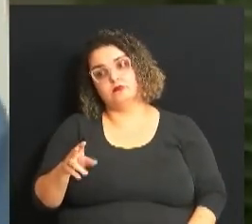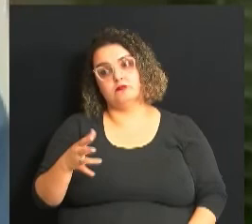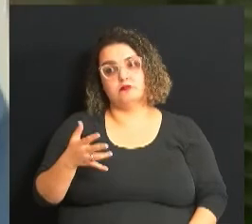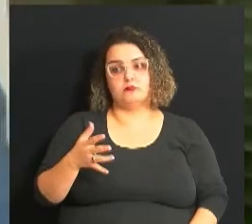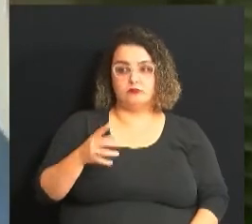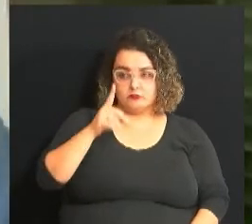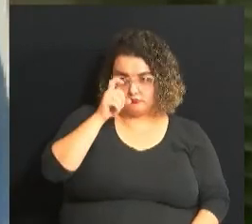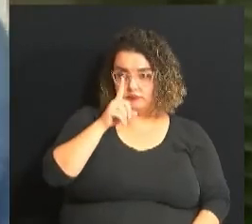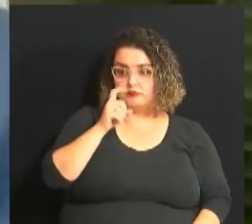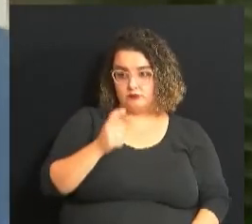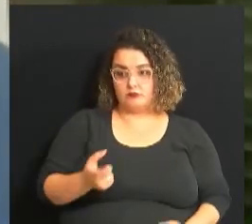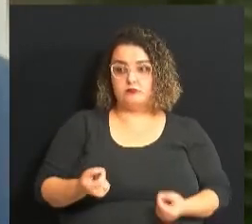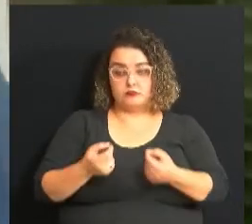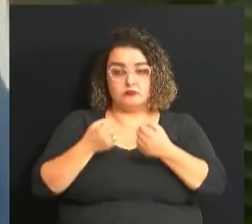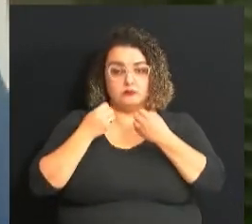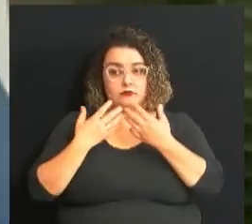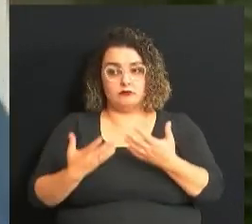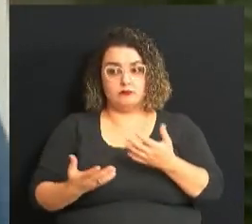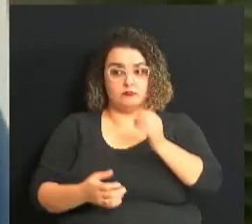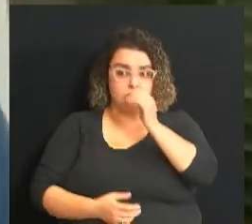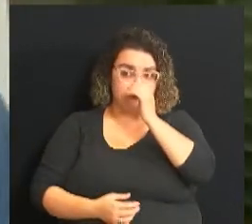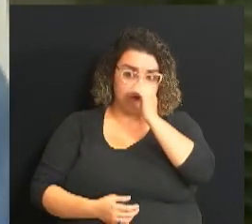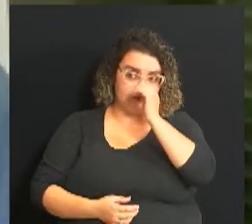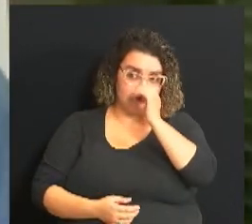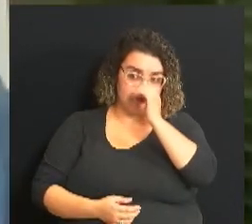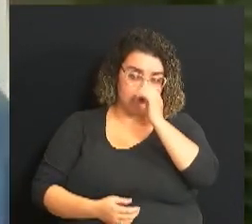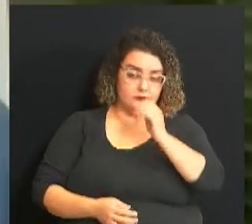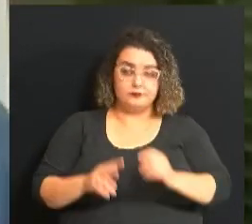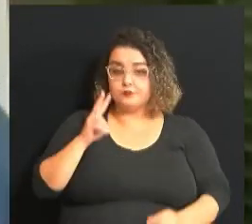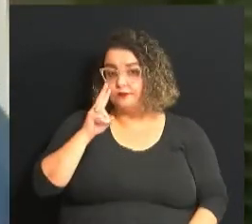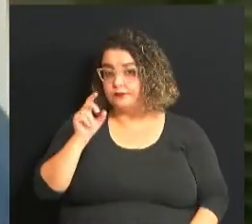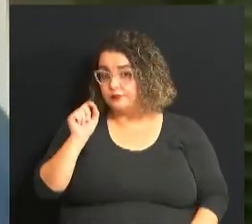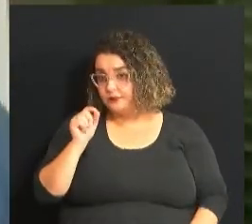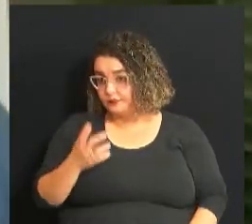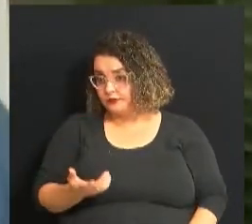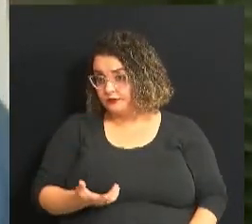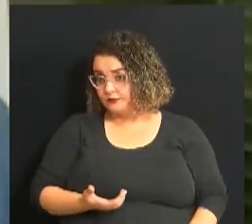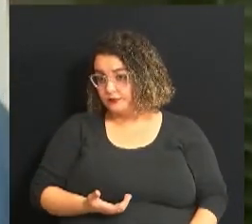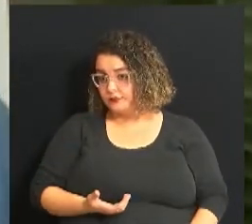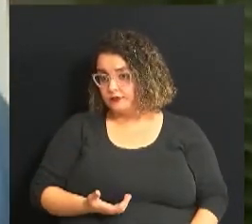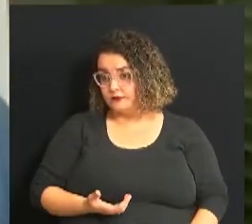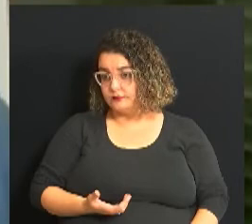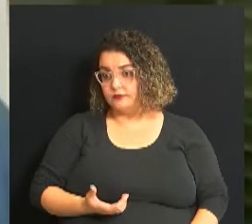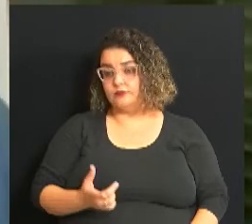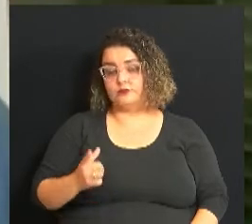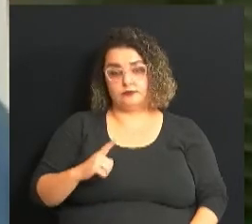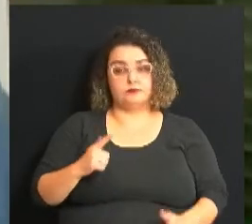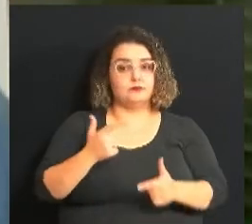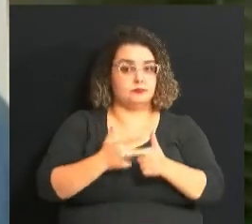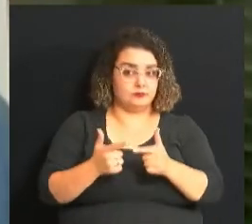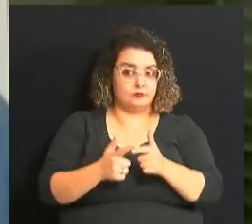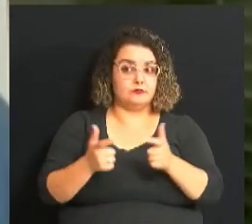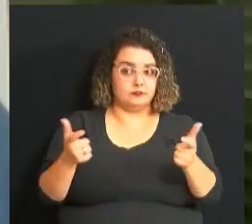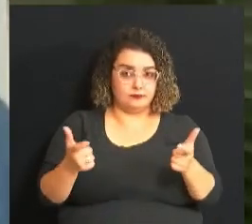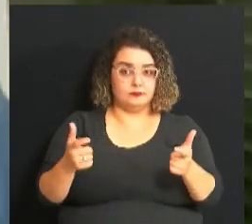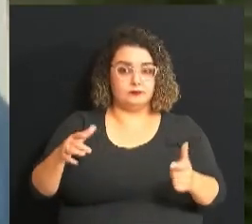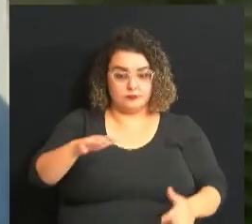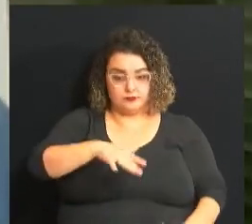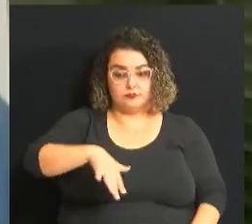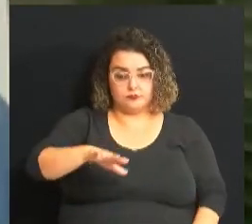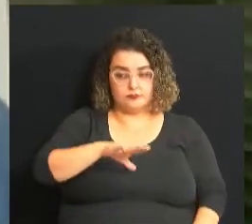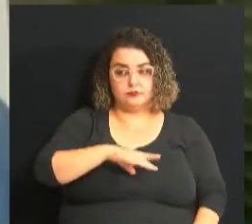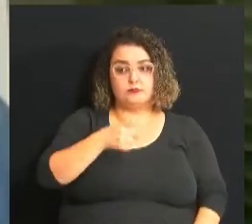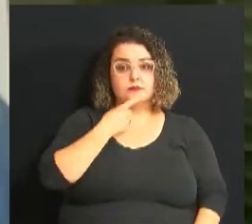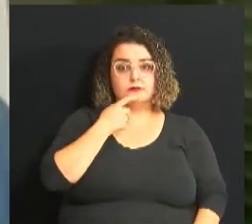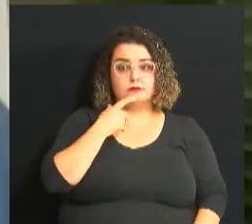Jaú que é muito boa. E o que se viu, então, é o seguinte, que tinha um problema muito grande na região de Campinas, que não